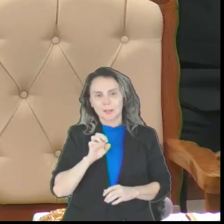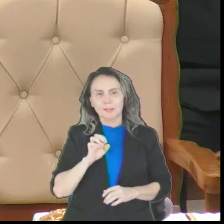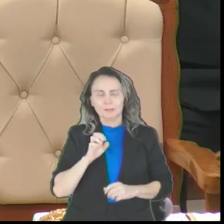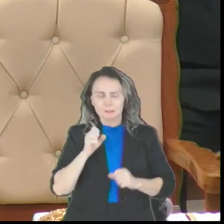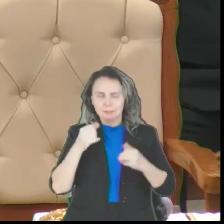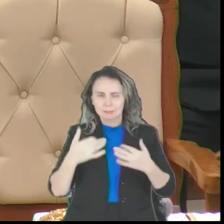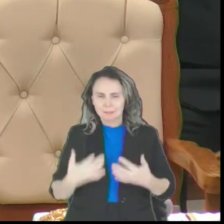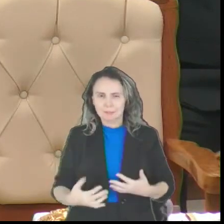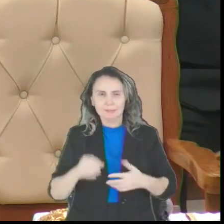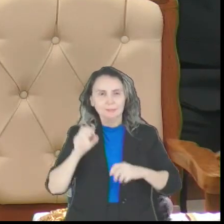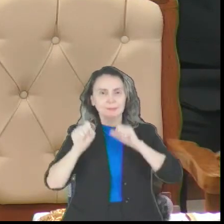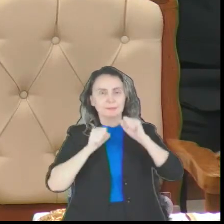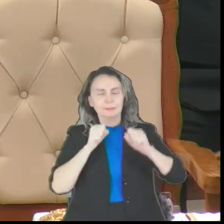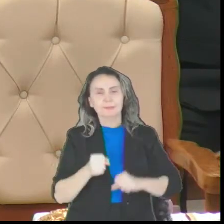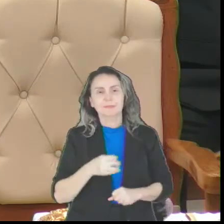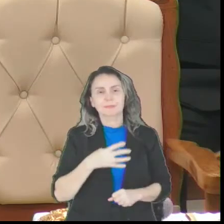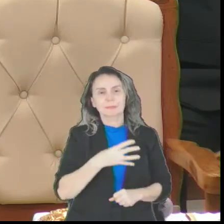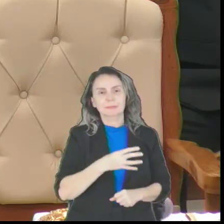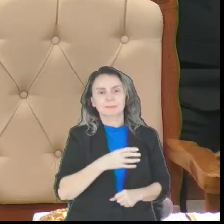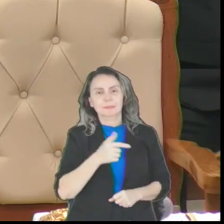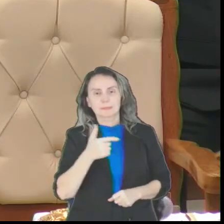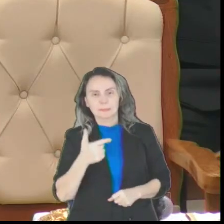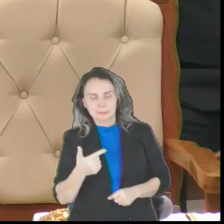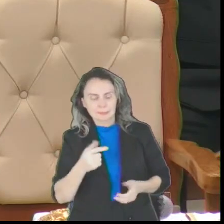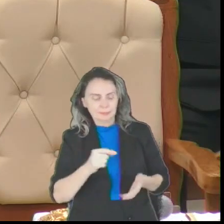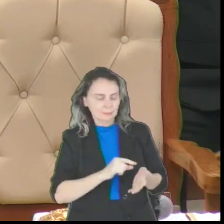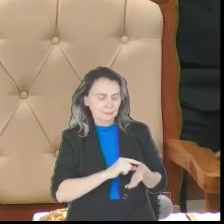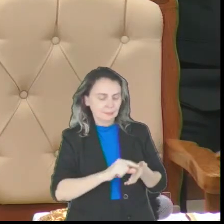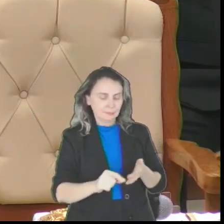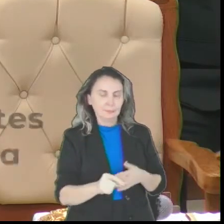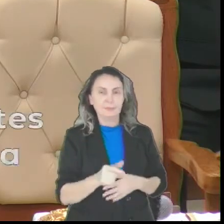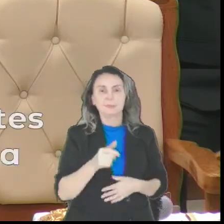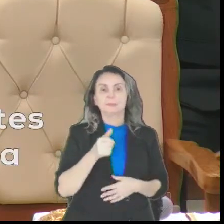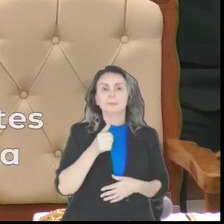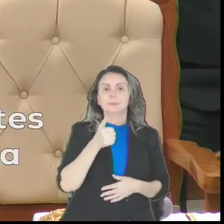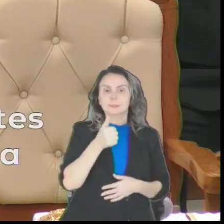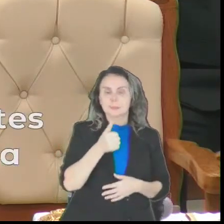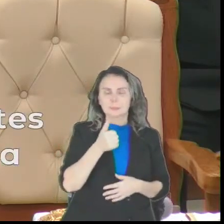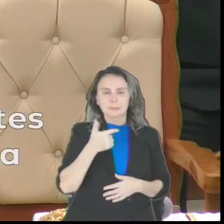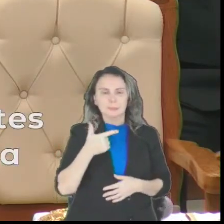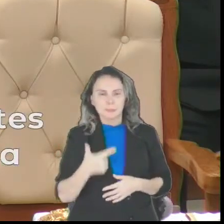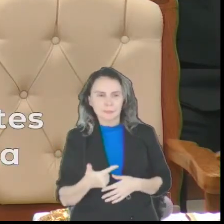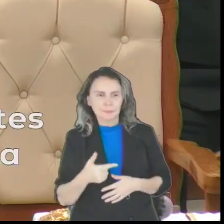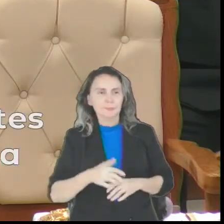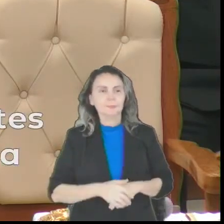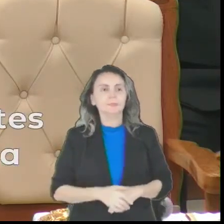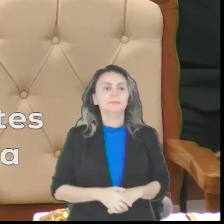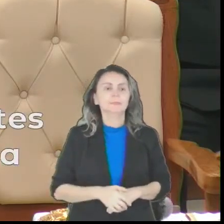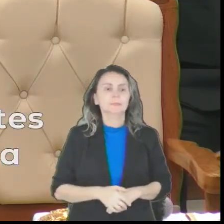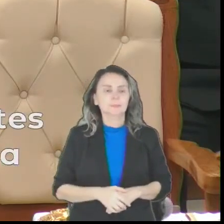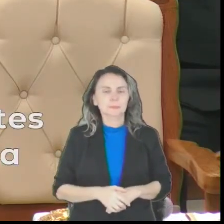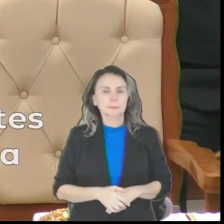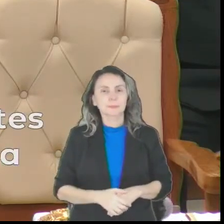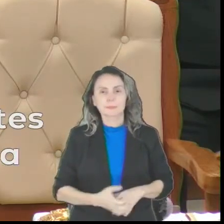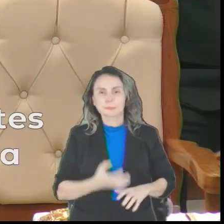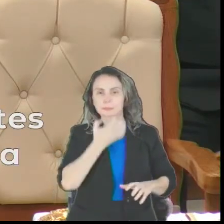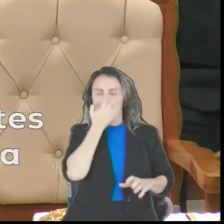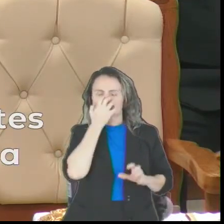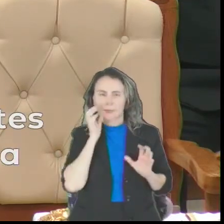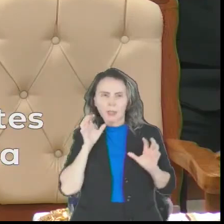Salmo 42, versículo 1 e a parte A do versículo 2: assim como a